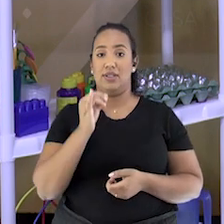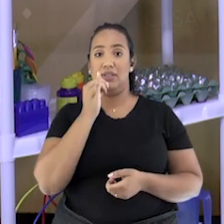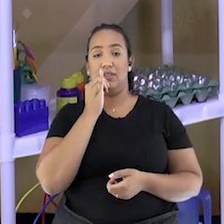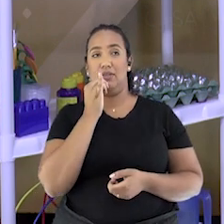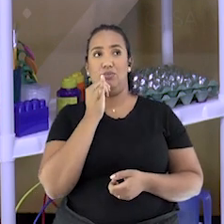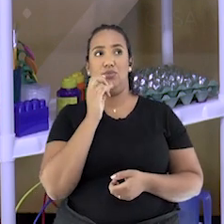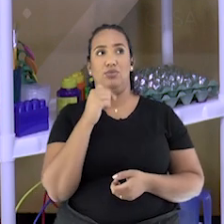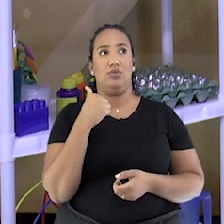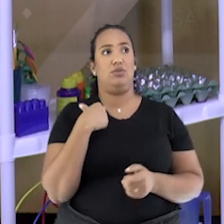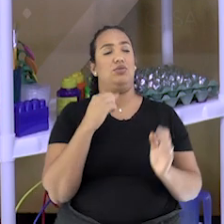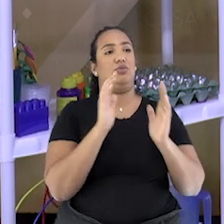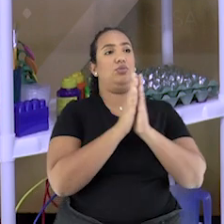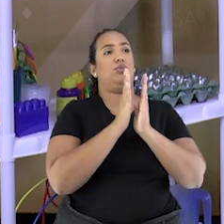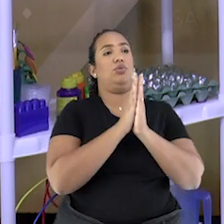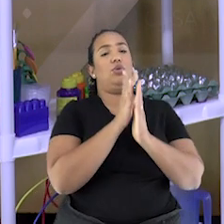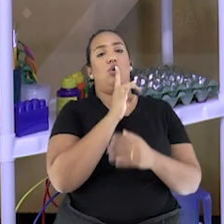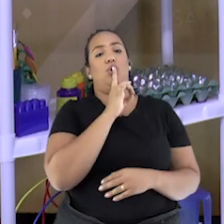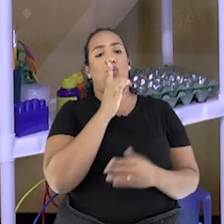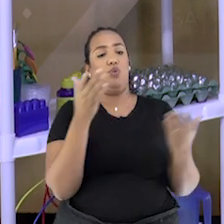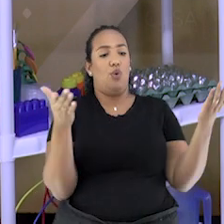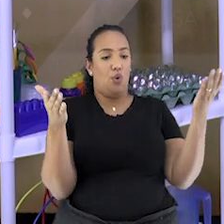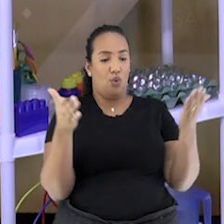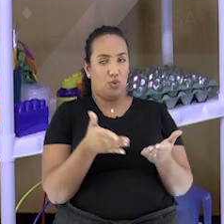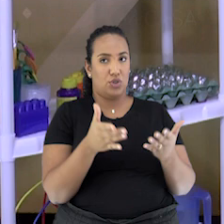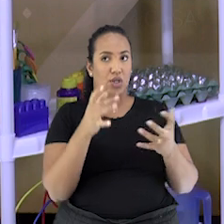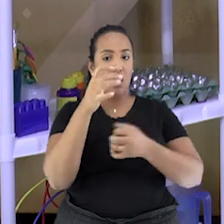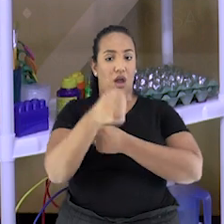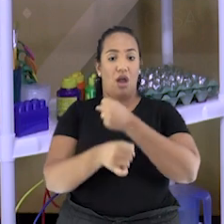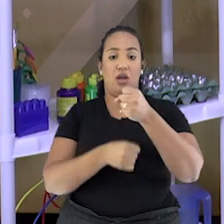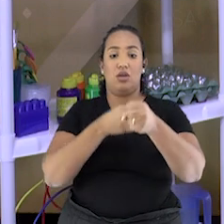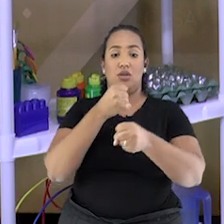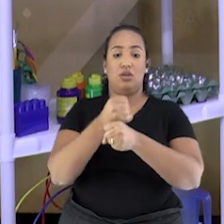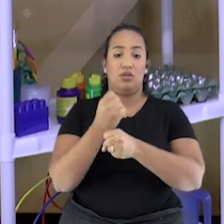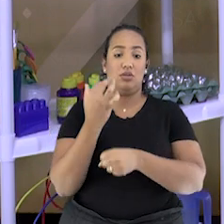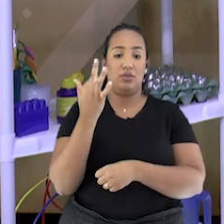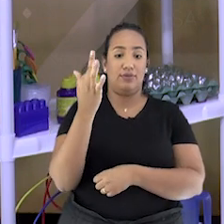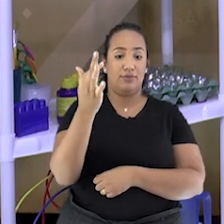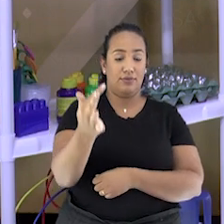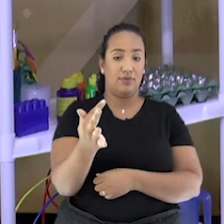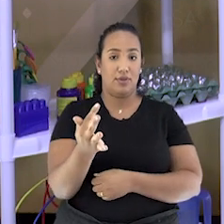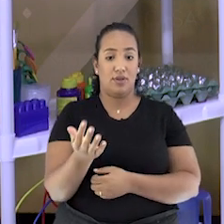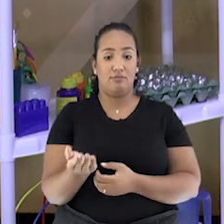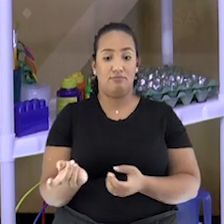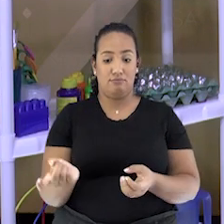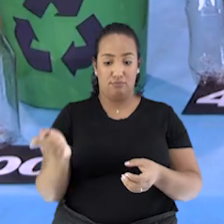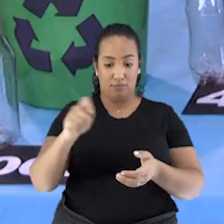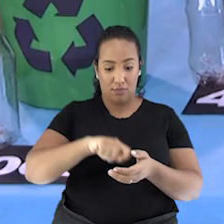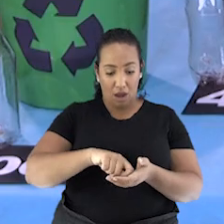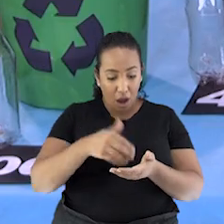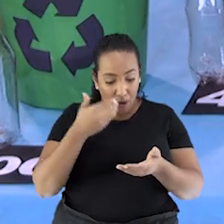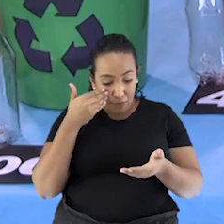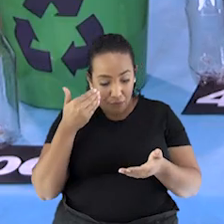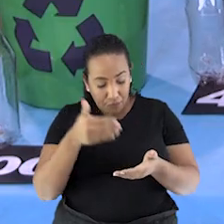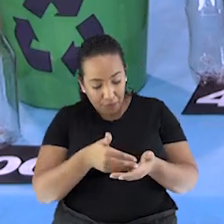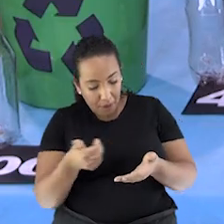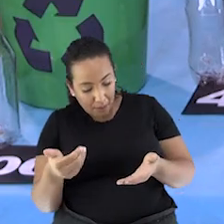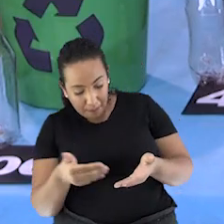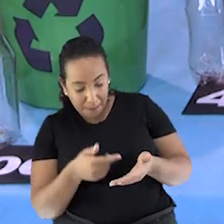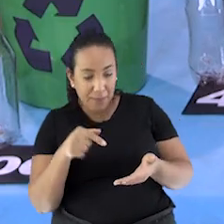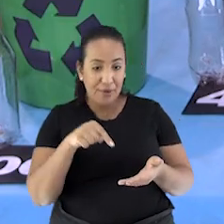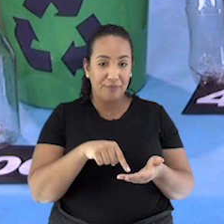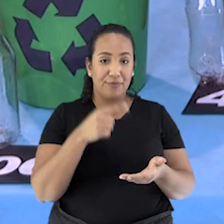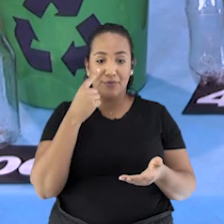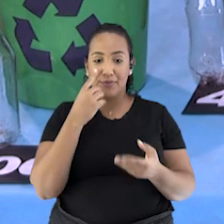fizer aniversário hoje e enterrar o papel, colocar ele na terra, no seu próximo aniversário, se